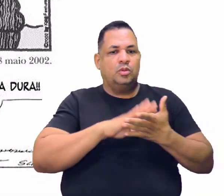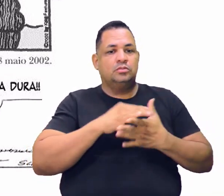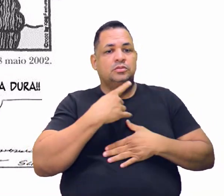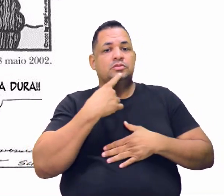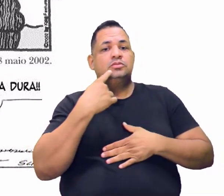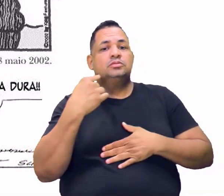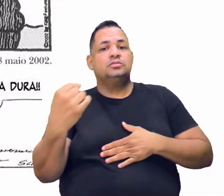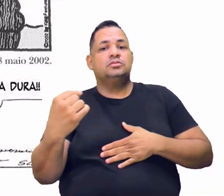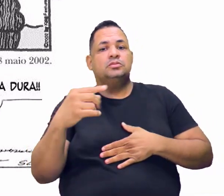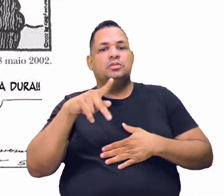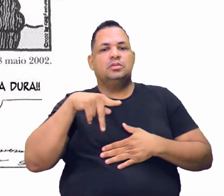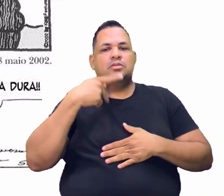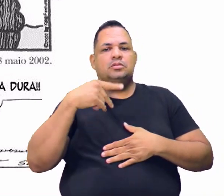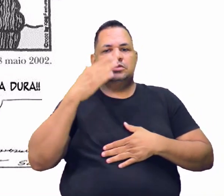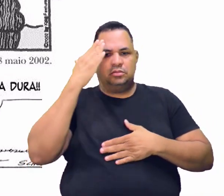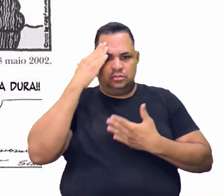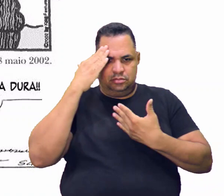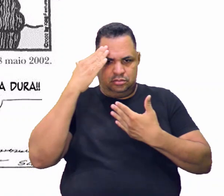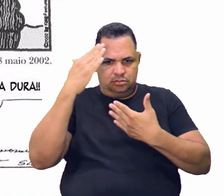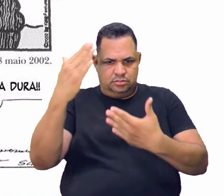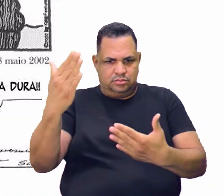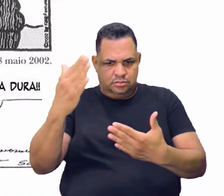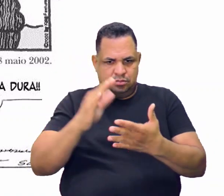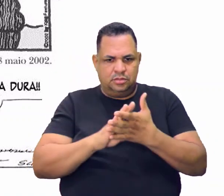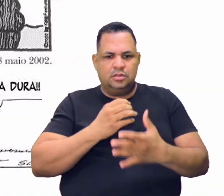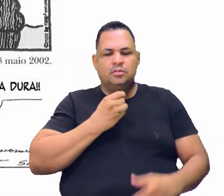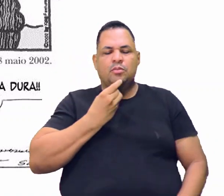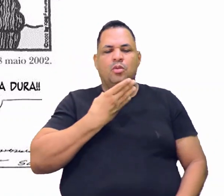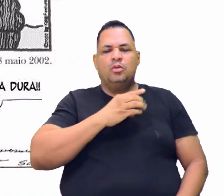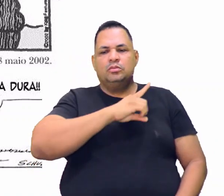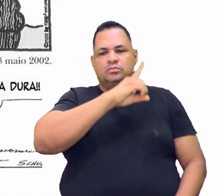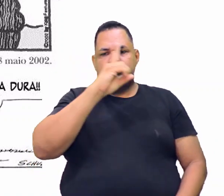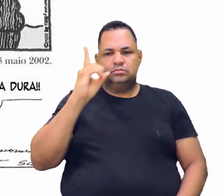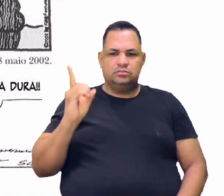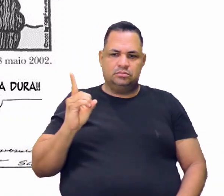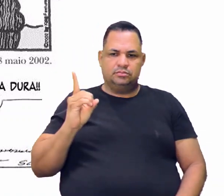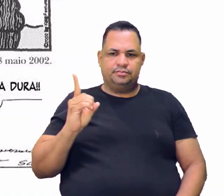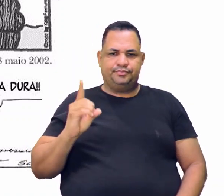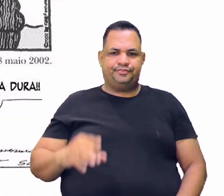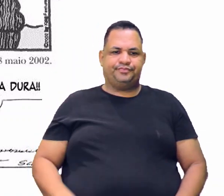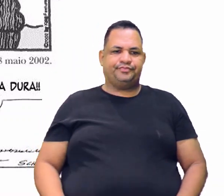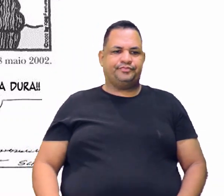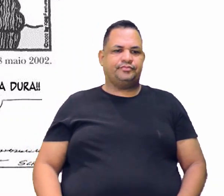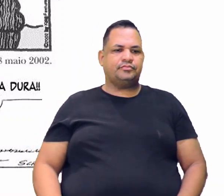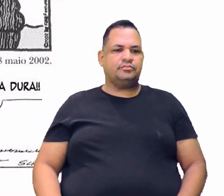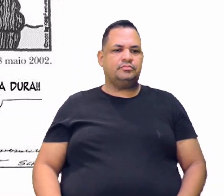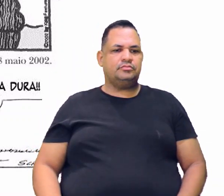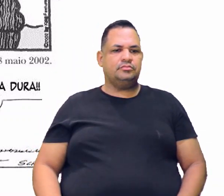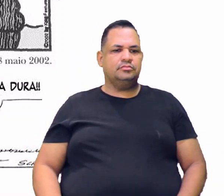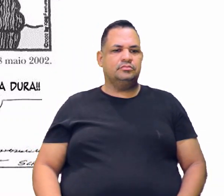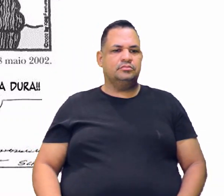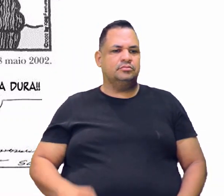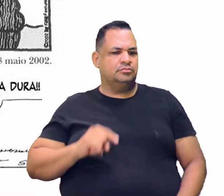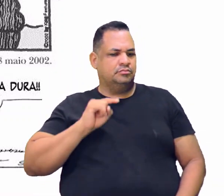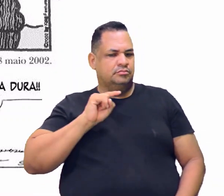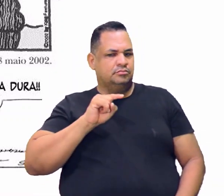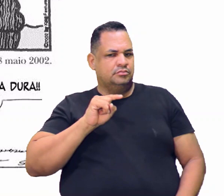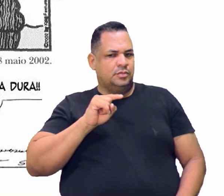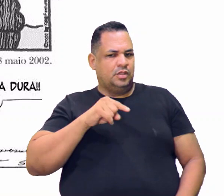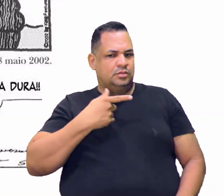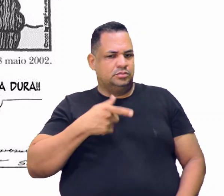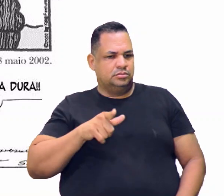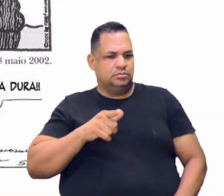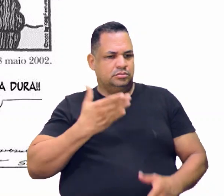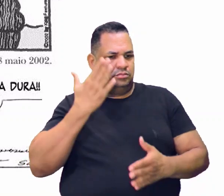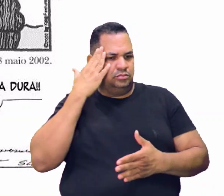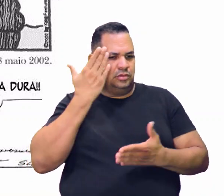digo obrigado e bom dia. Vamos ver a outra tirinha. Você não me mandou